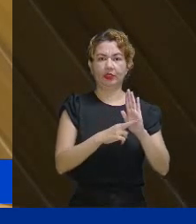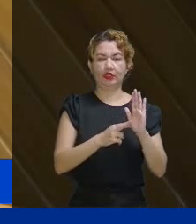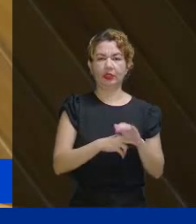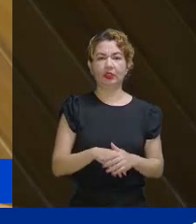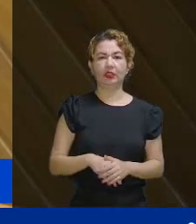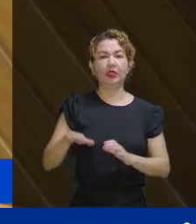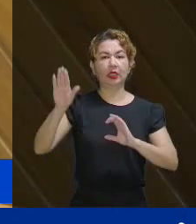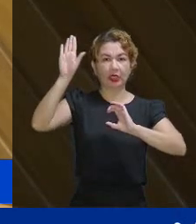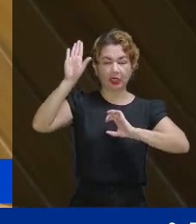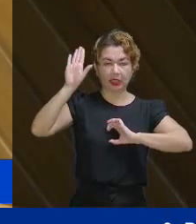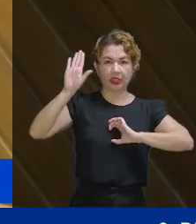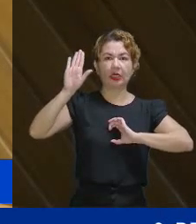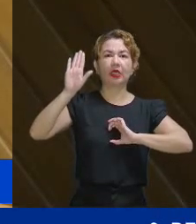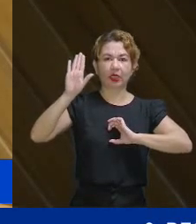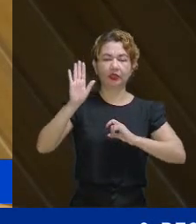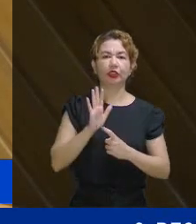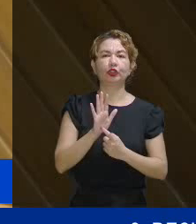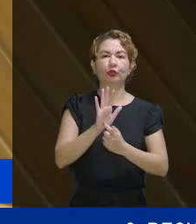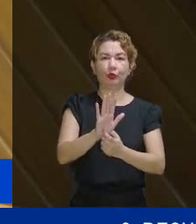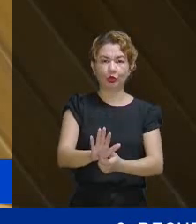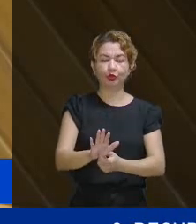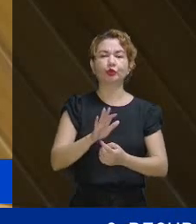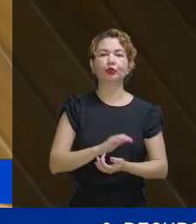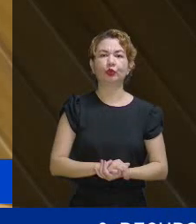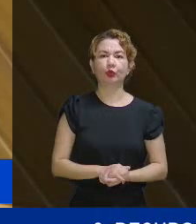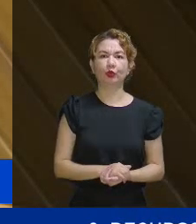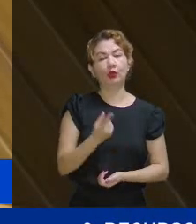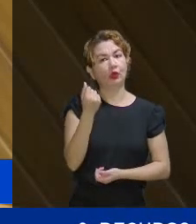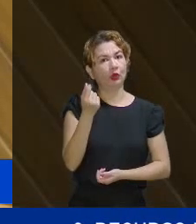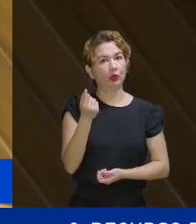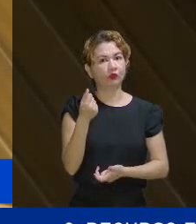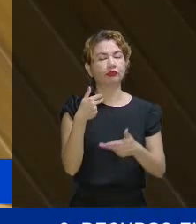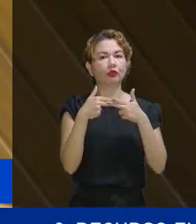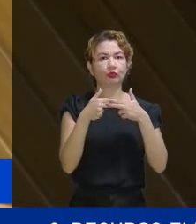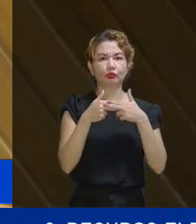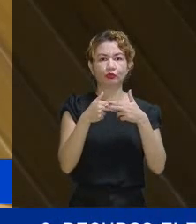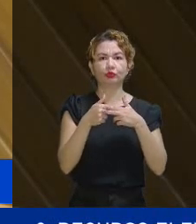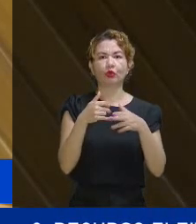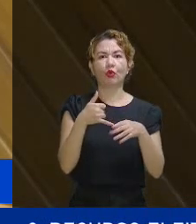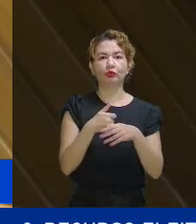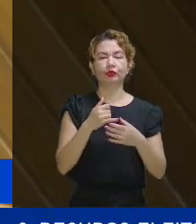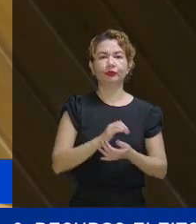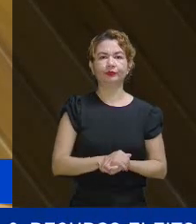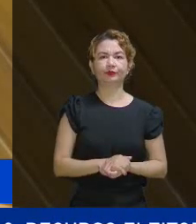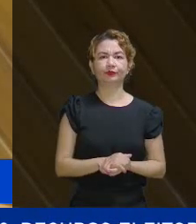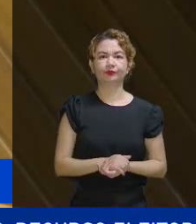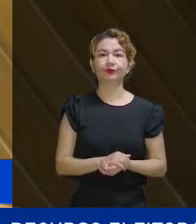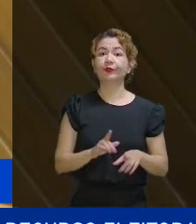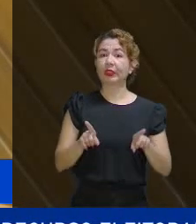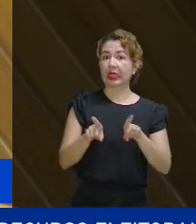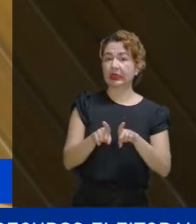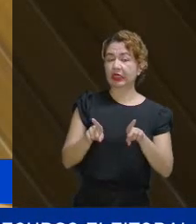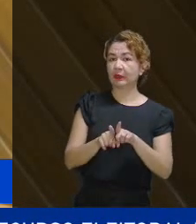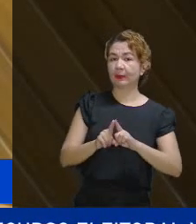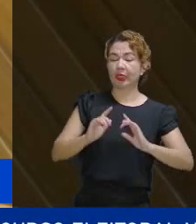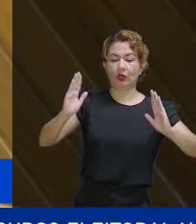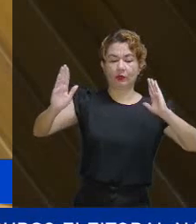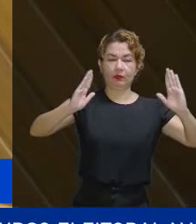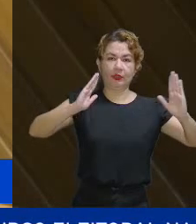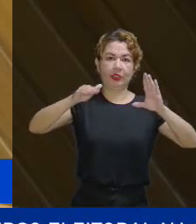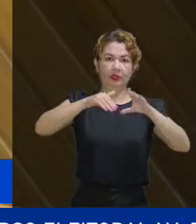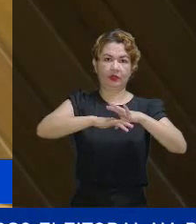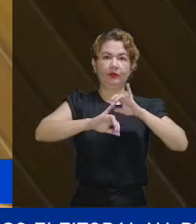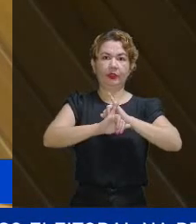a candidata recorrida indicou a quantidade e valor gasto com combustíveis, bem como o período de